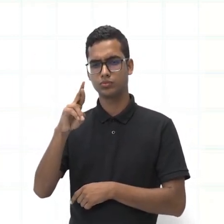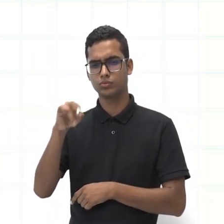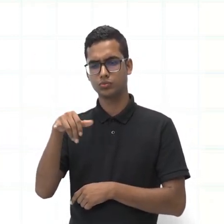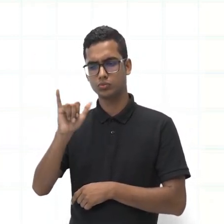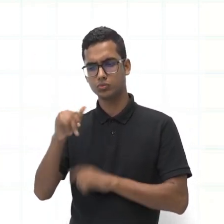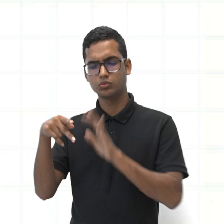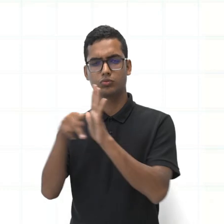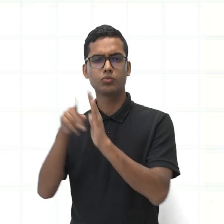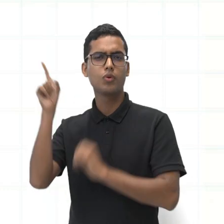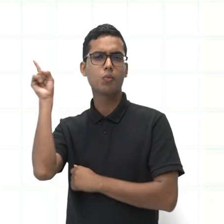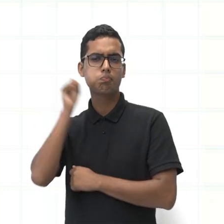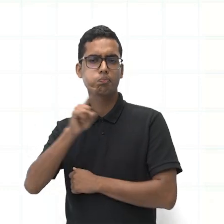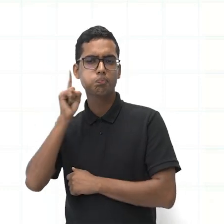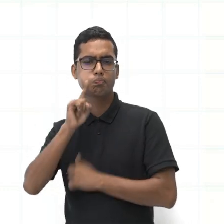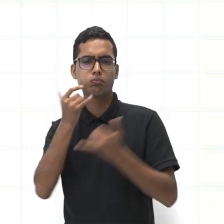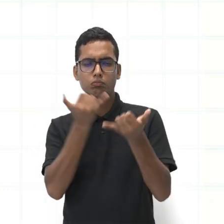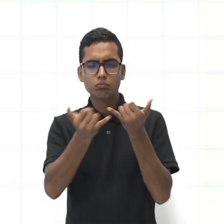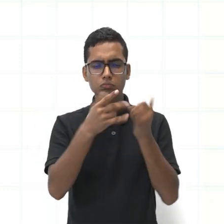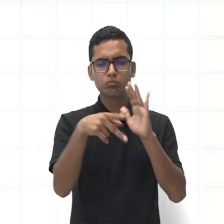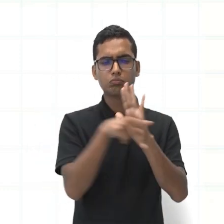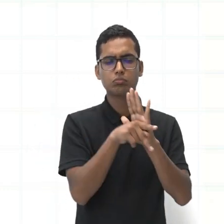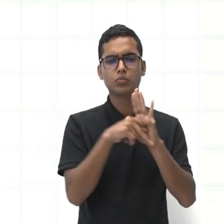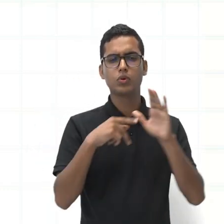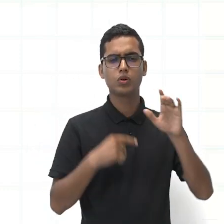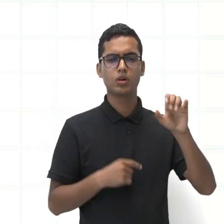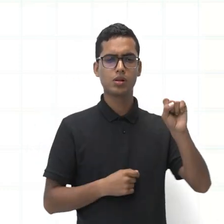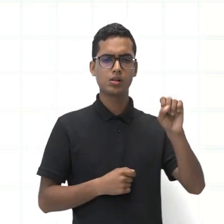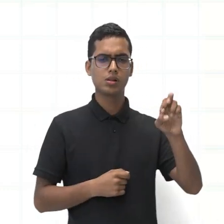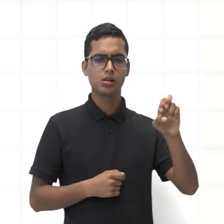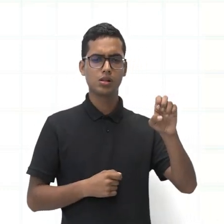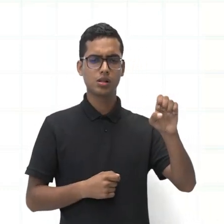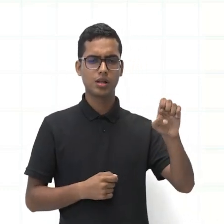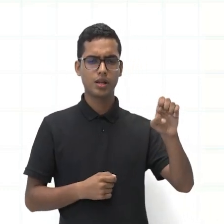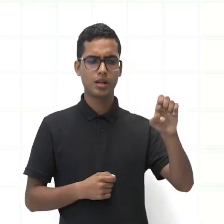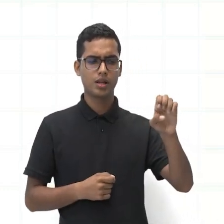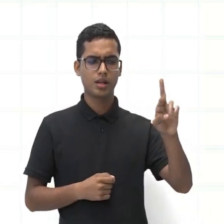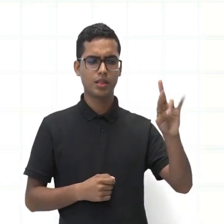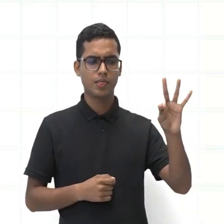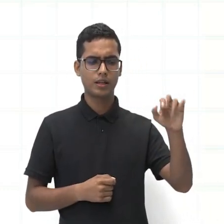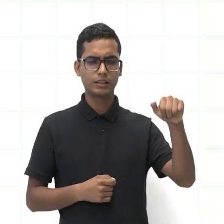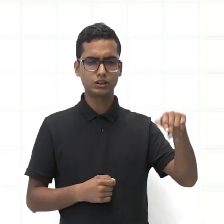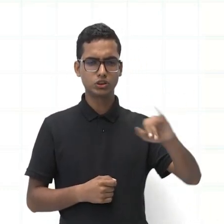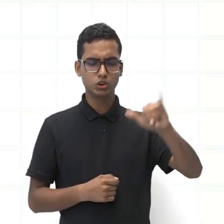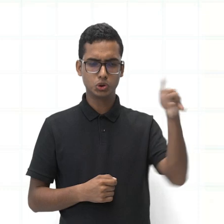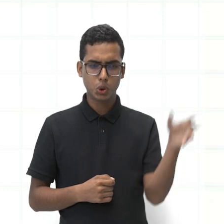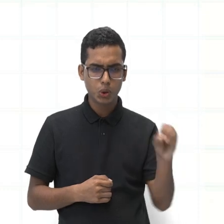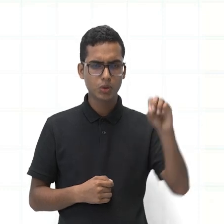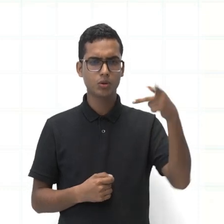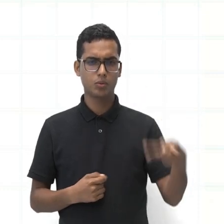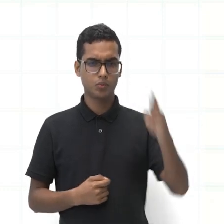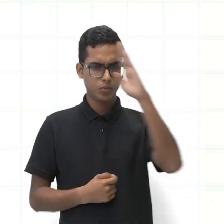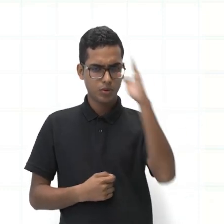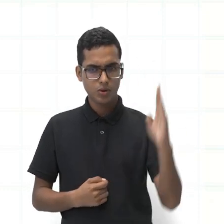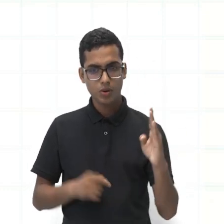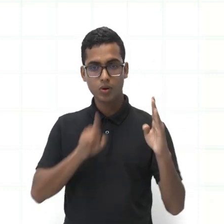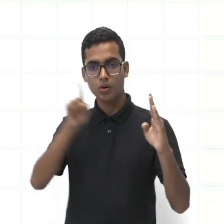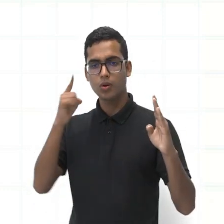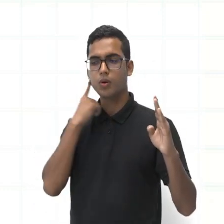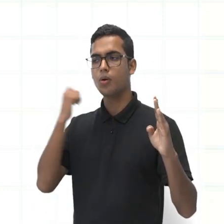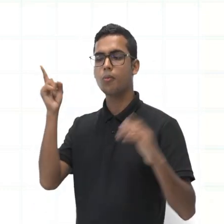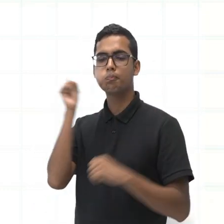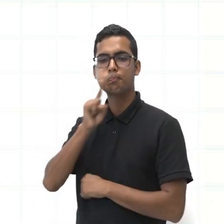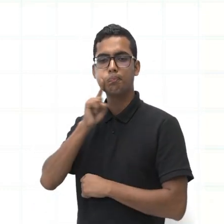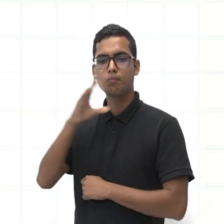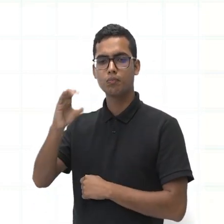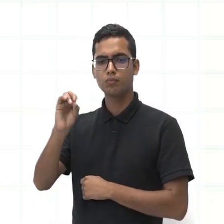música sertaneja, só que americana, aquela música que tem a mesma relação. Nós temos a música sertaneja aqui do Brasil